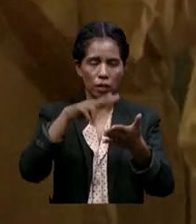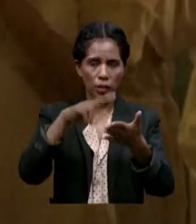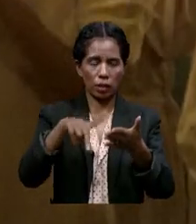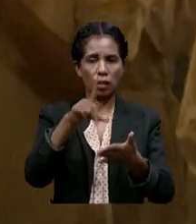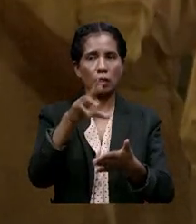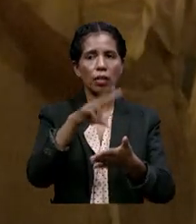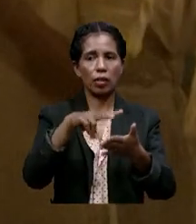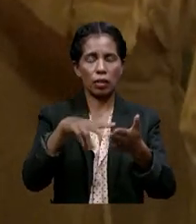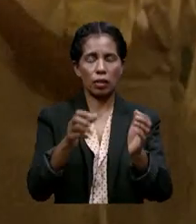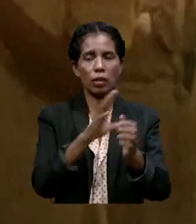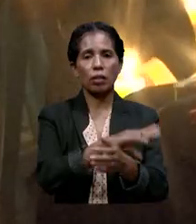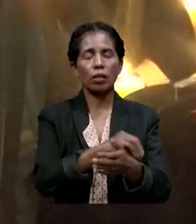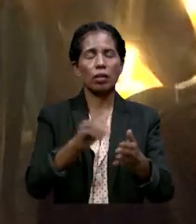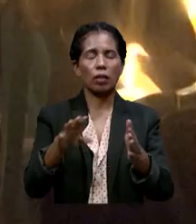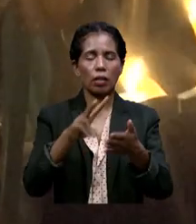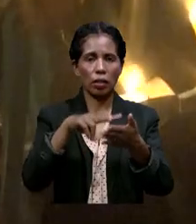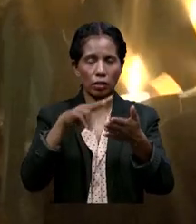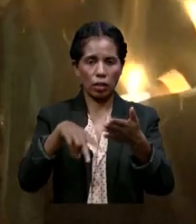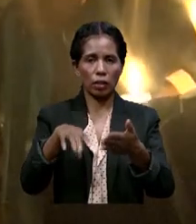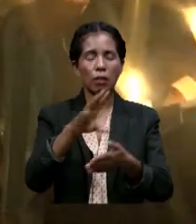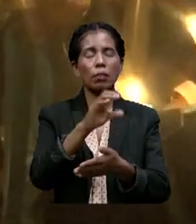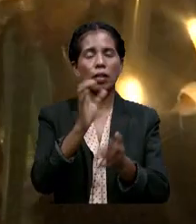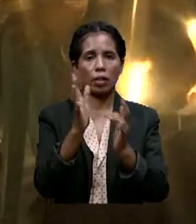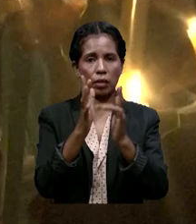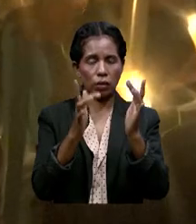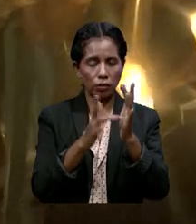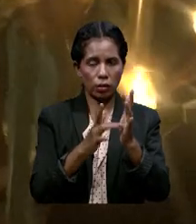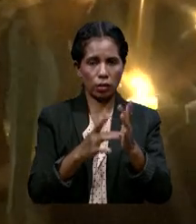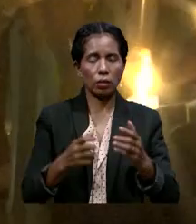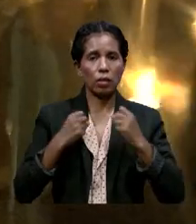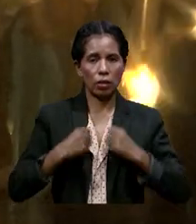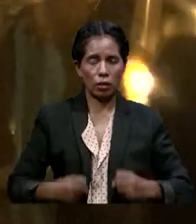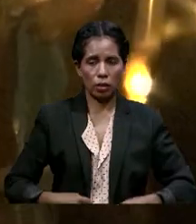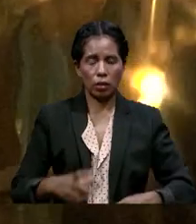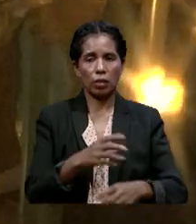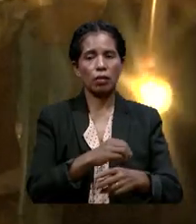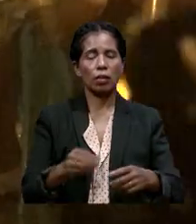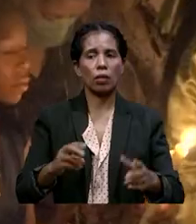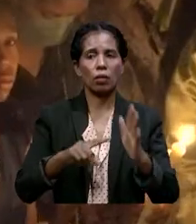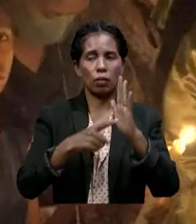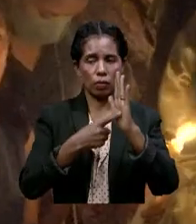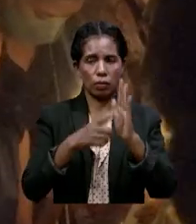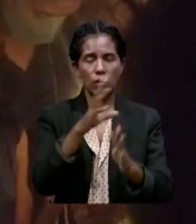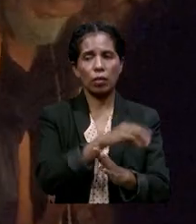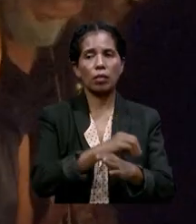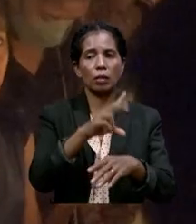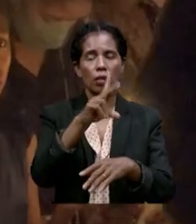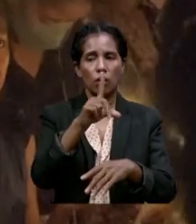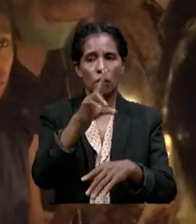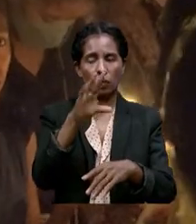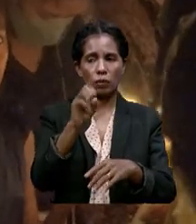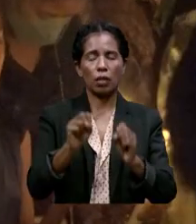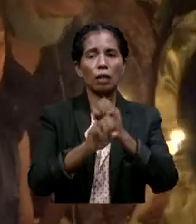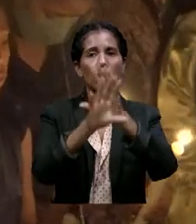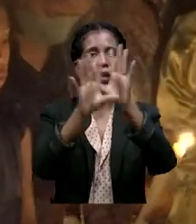liturgia batismal no liturgia eucarística. E a celebração Missa Sábado Aleluia ha huho liturgia da luz ou di halakan